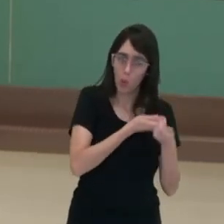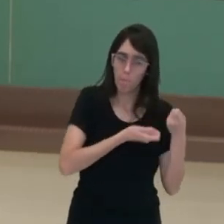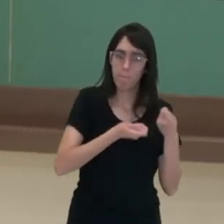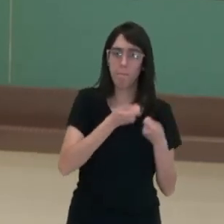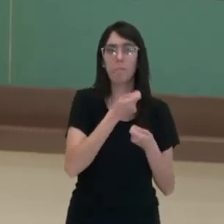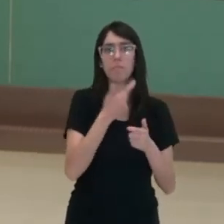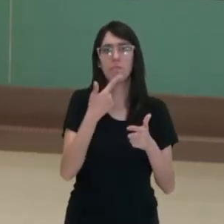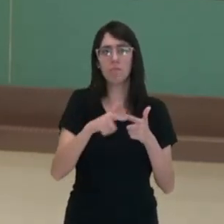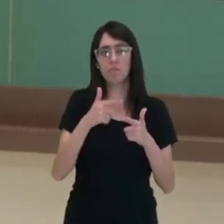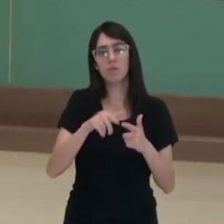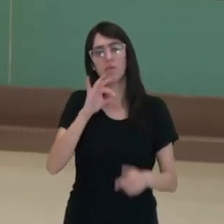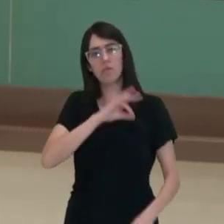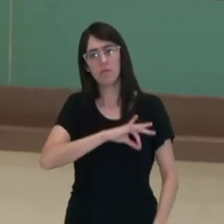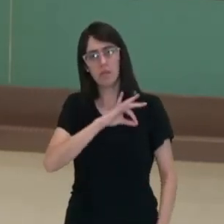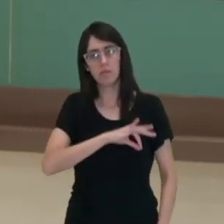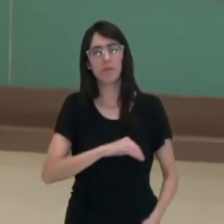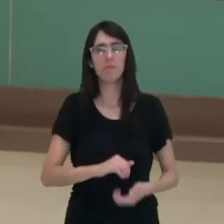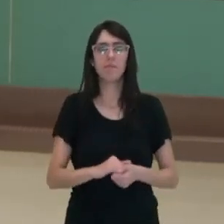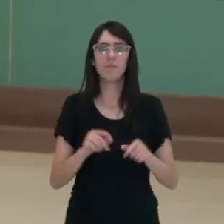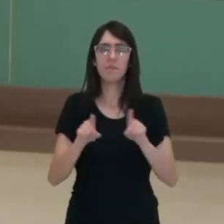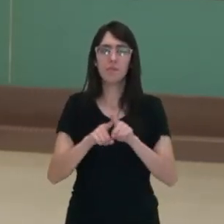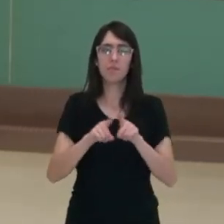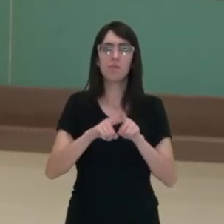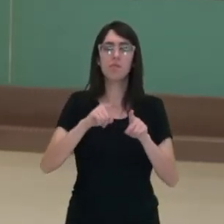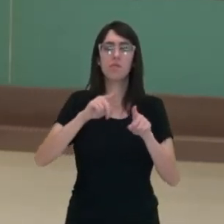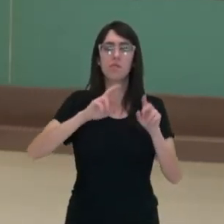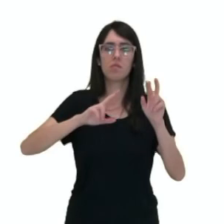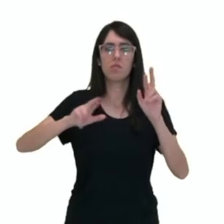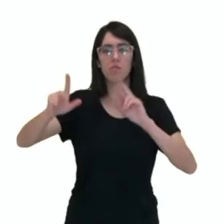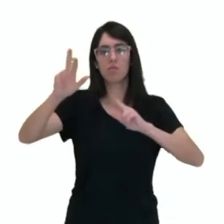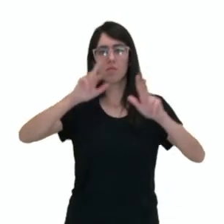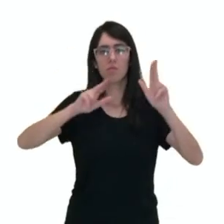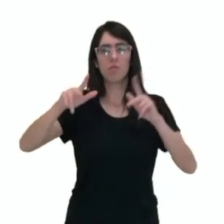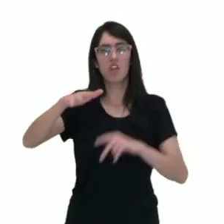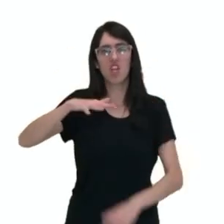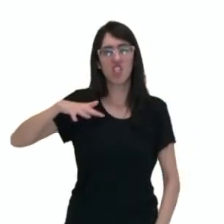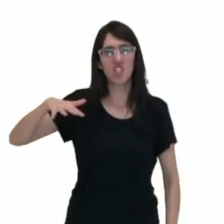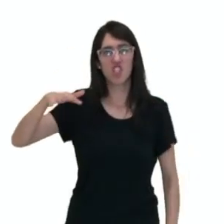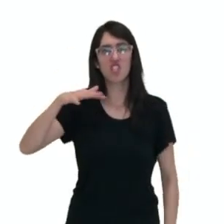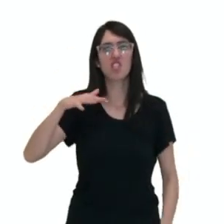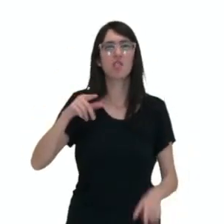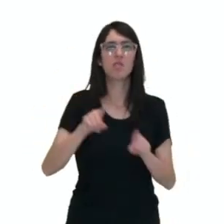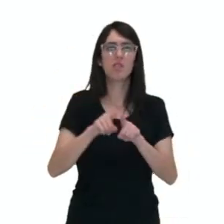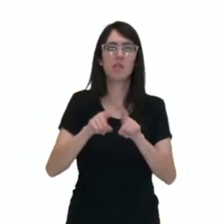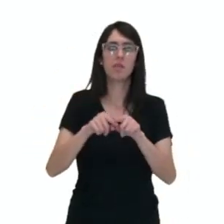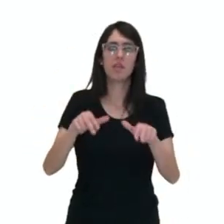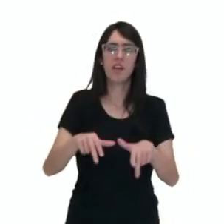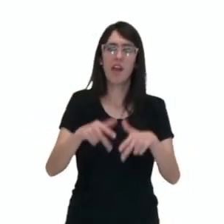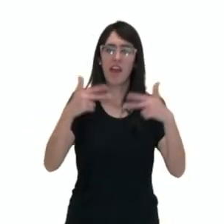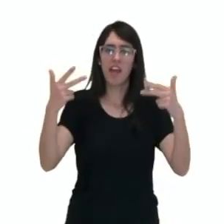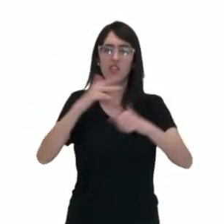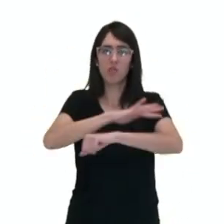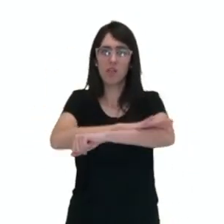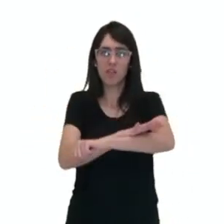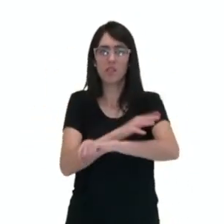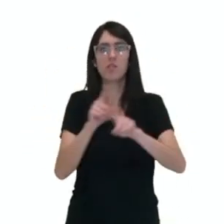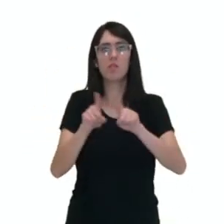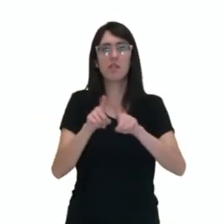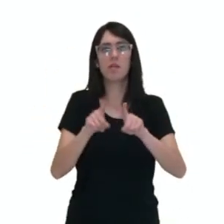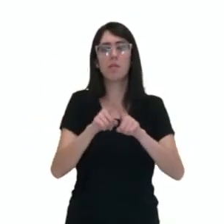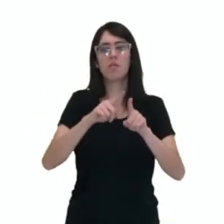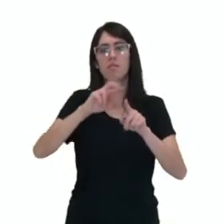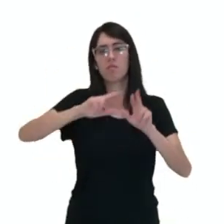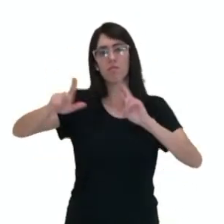de renda, trabalho, desigualdades regionais, étnico-raciais, as desigualdades de gênero